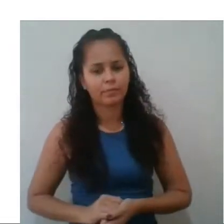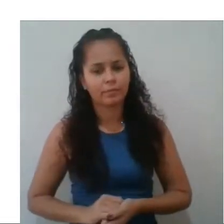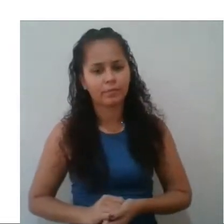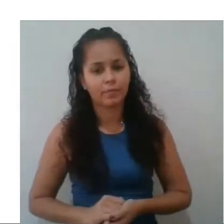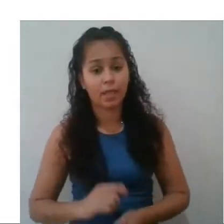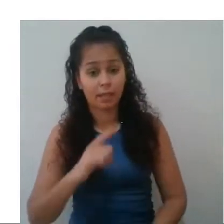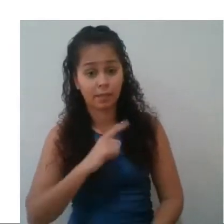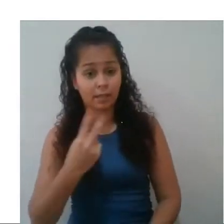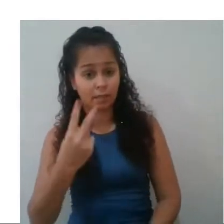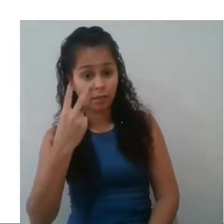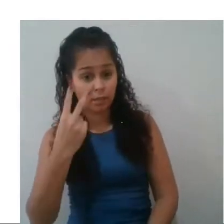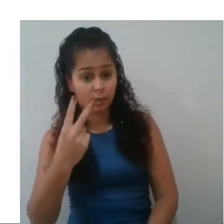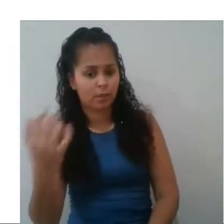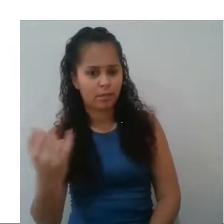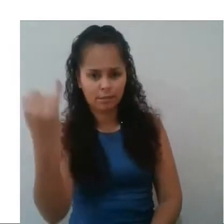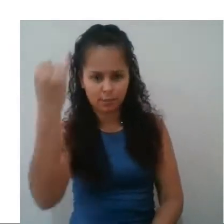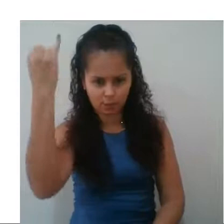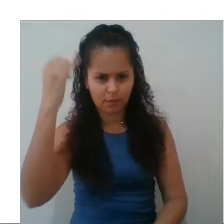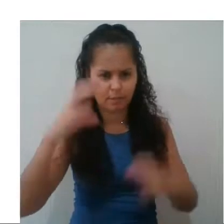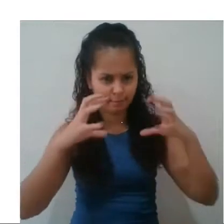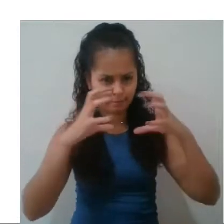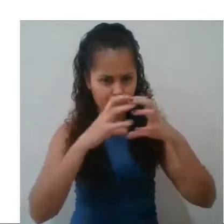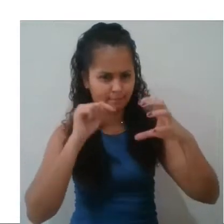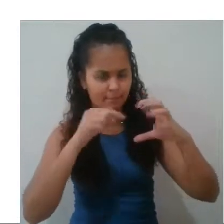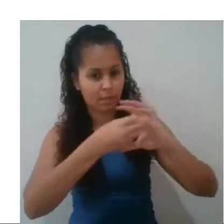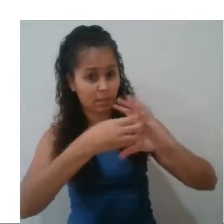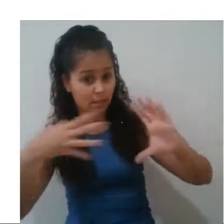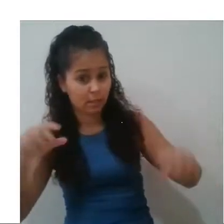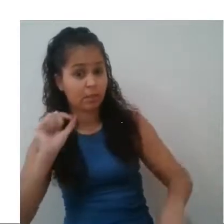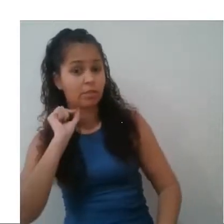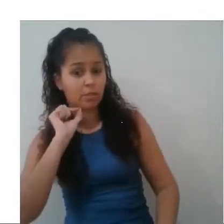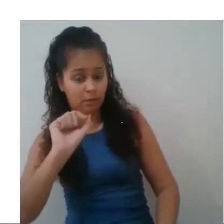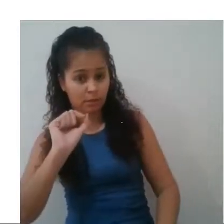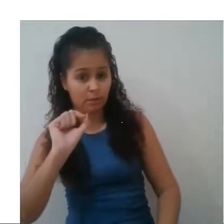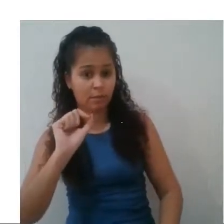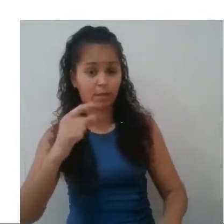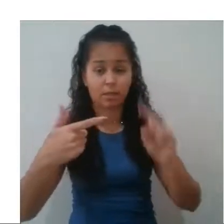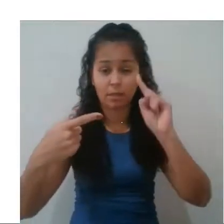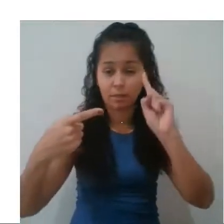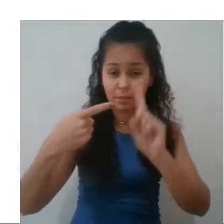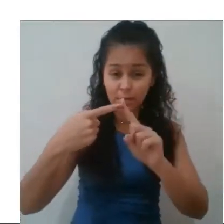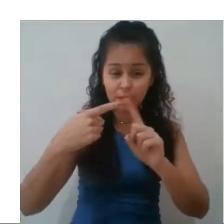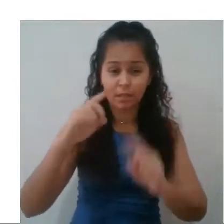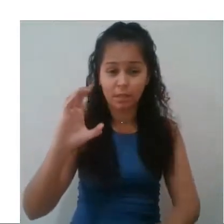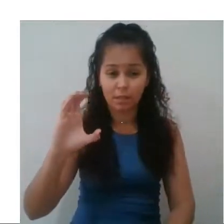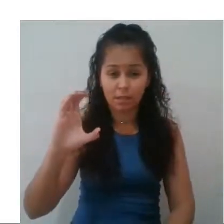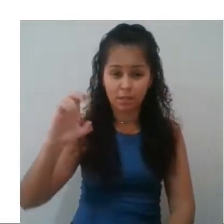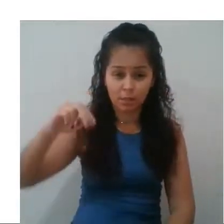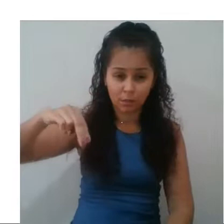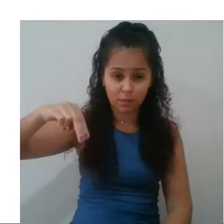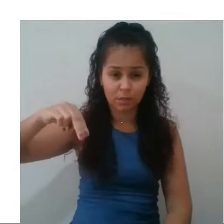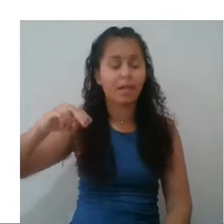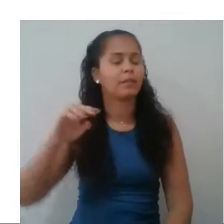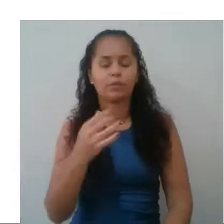Nós temos dois elementos importantes em uma esfera. Um desses elementos é o centro dessa esfera, que eu estou